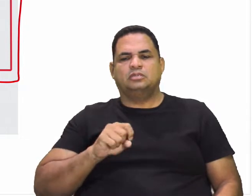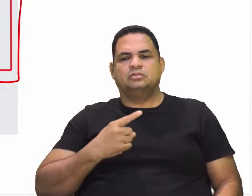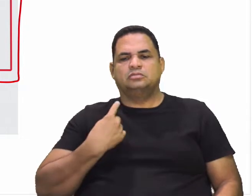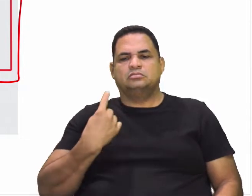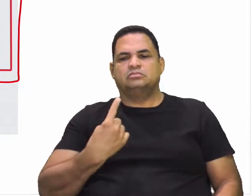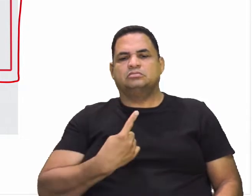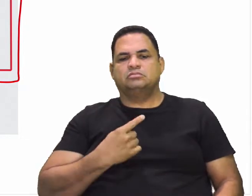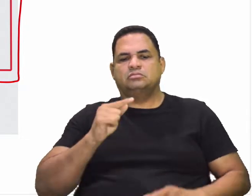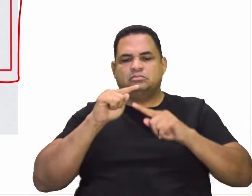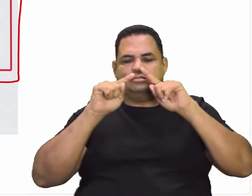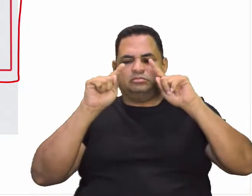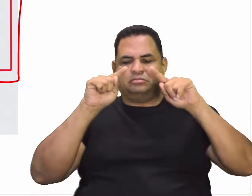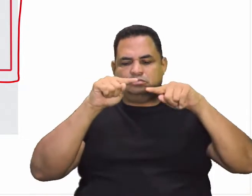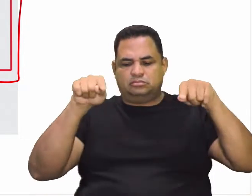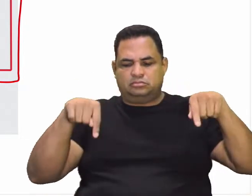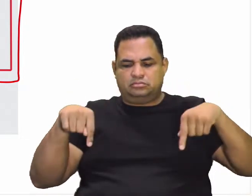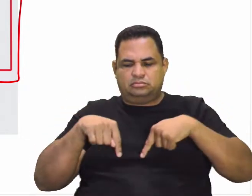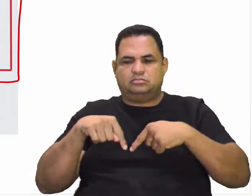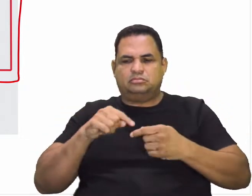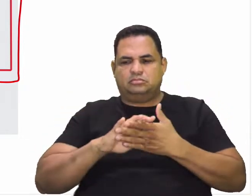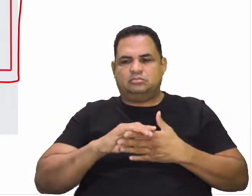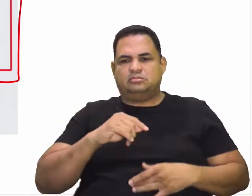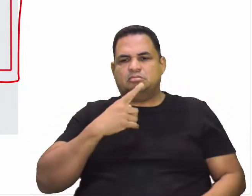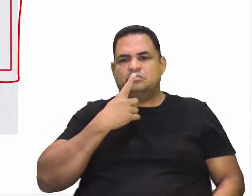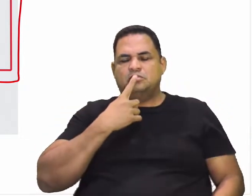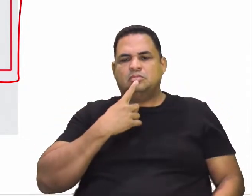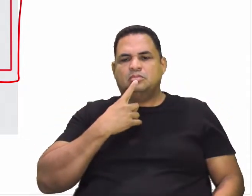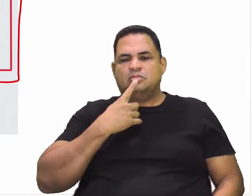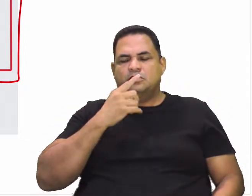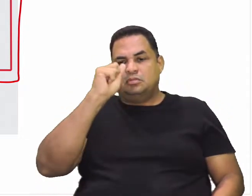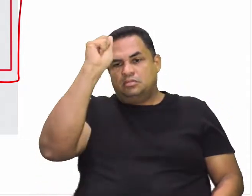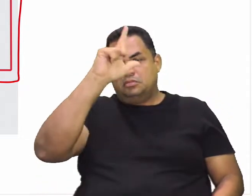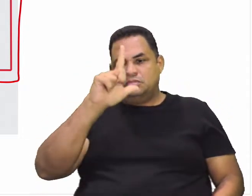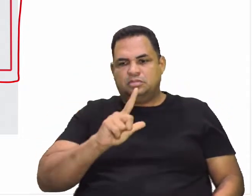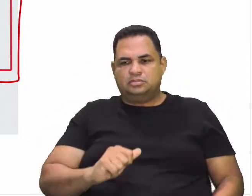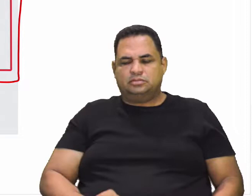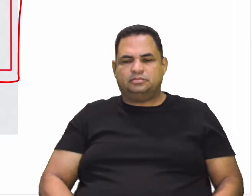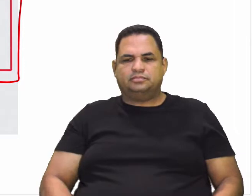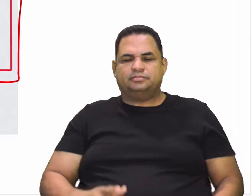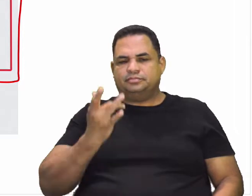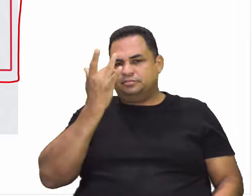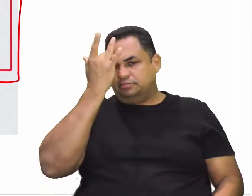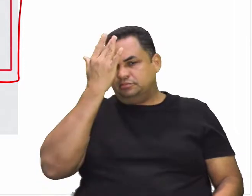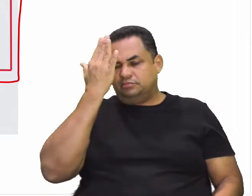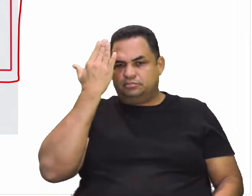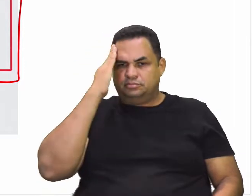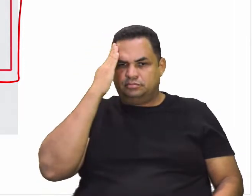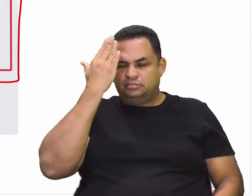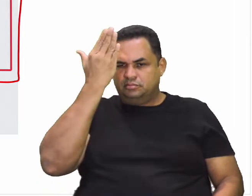só quem está aqui, que é os seres humanos. Aqui ficou bem fácil para